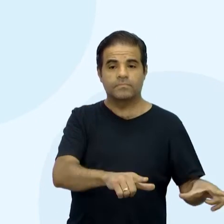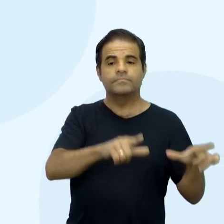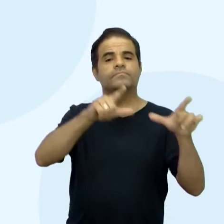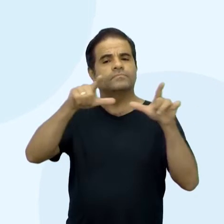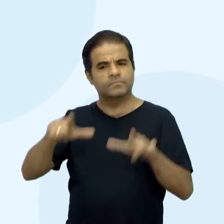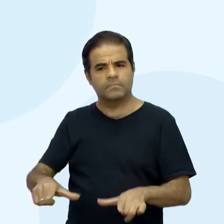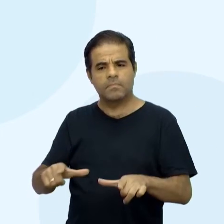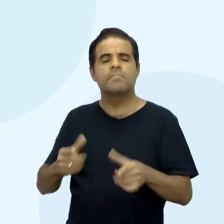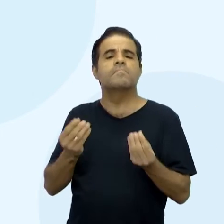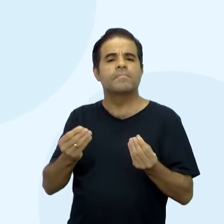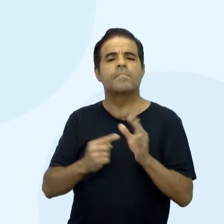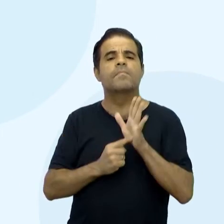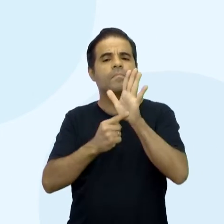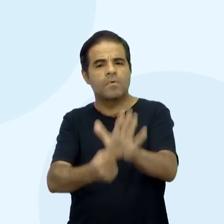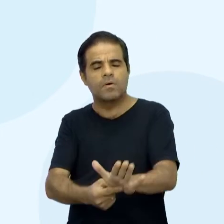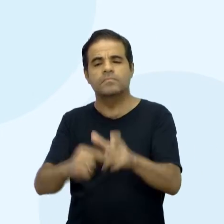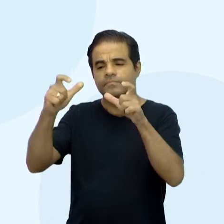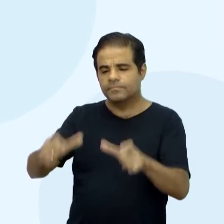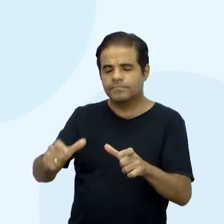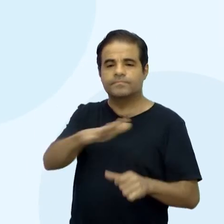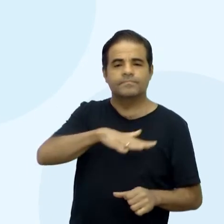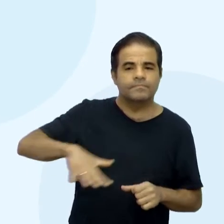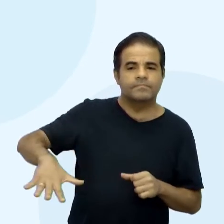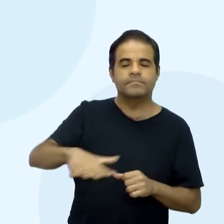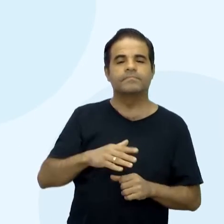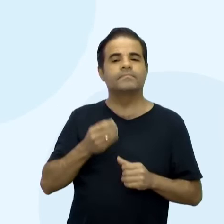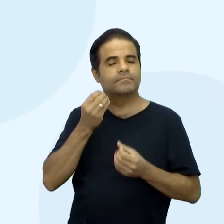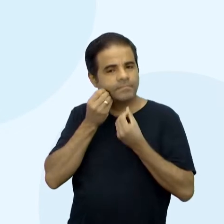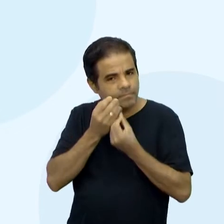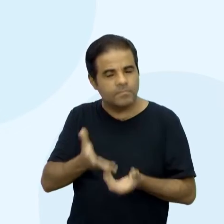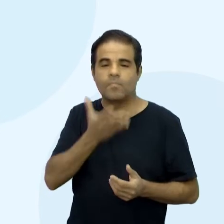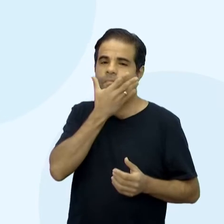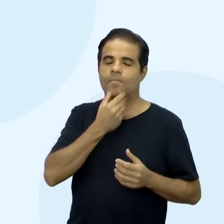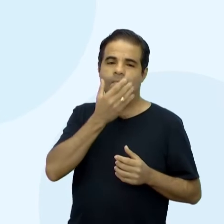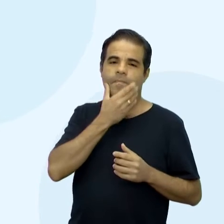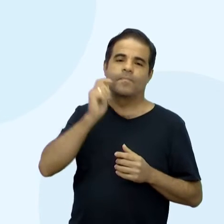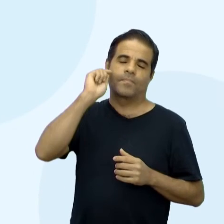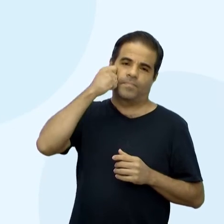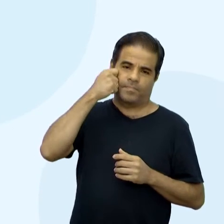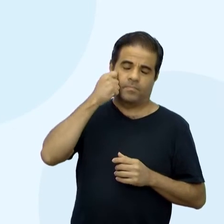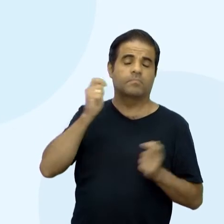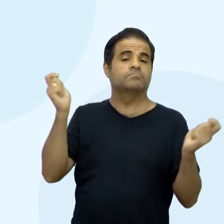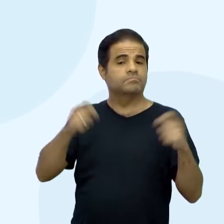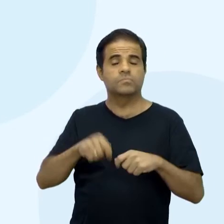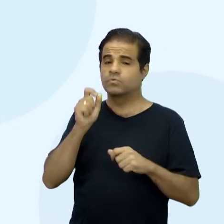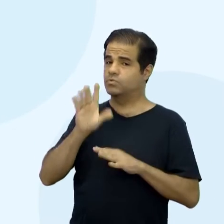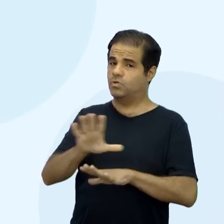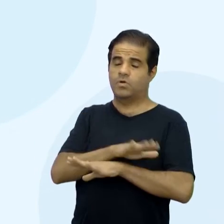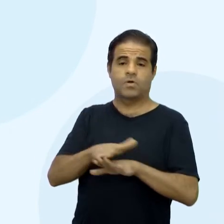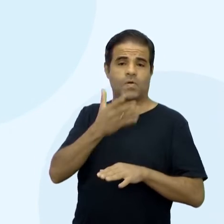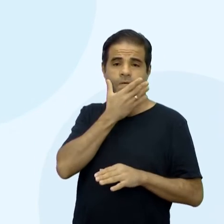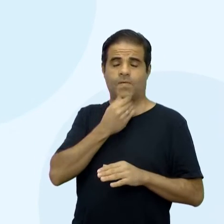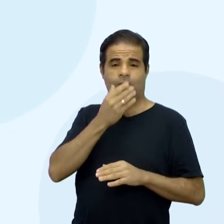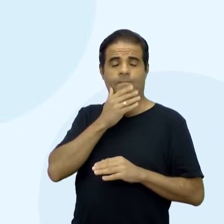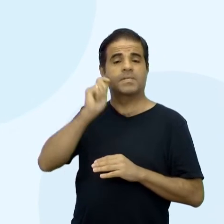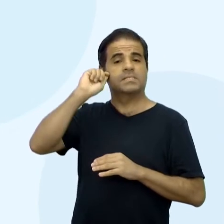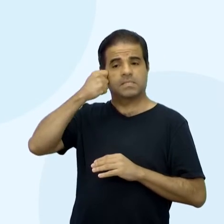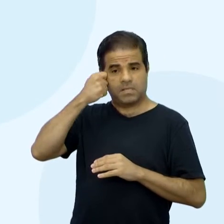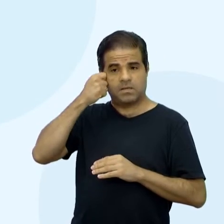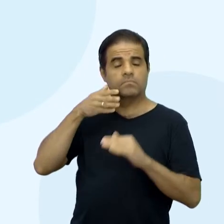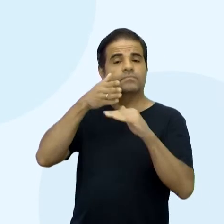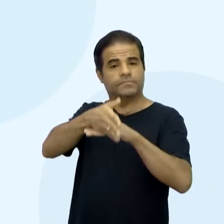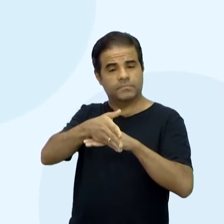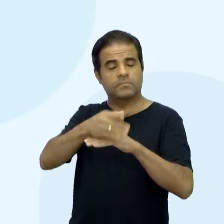Essas placas, elas mostram a localização da Igreja dos Homens Pretos, que só podia ser frequentada, né, pelos negros,